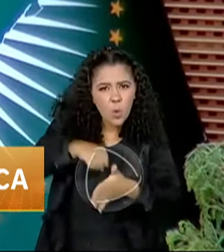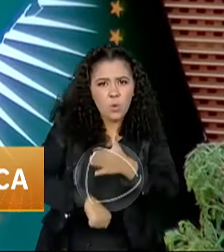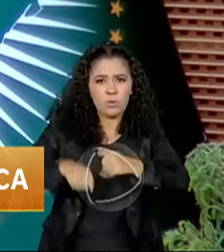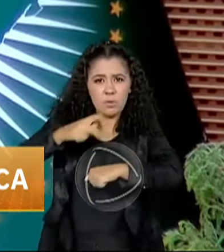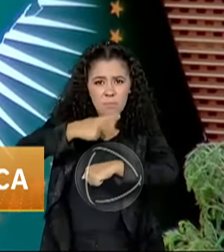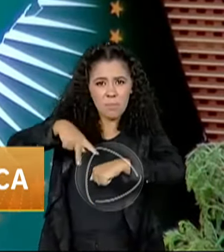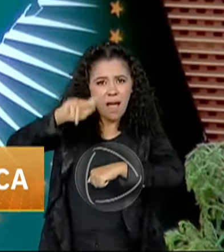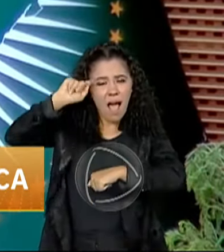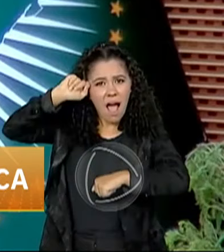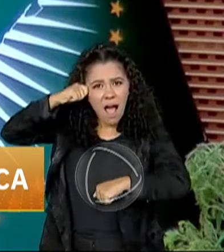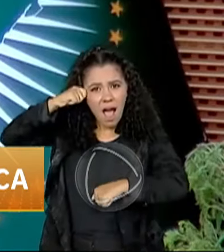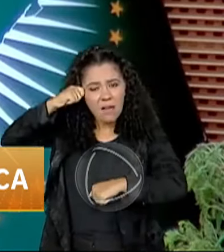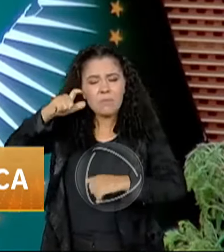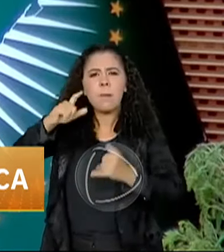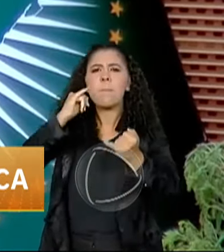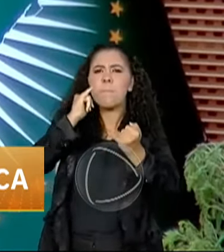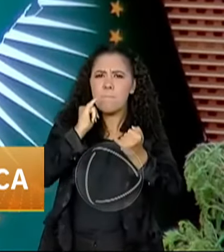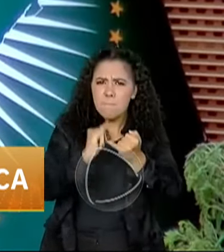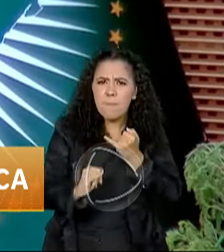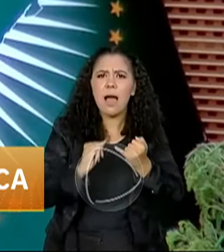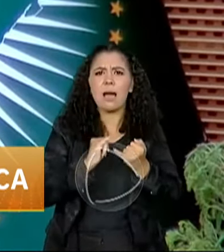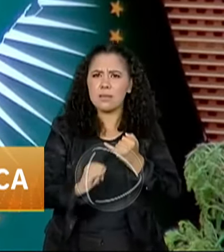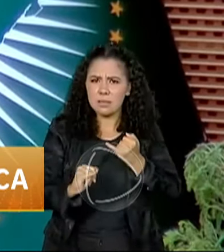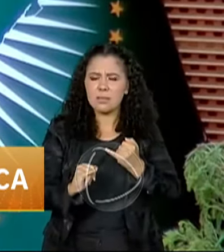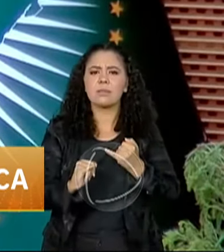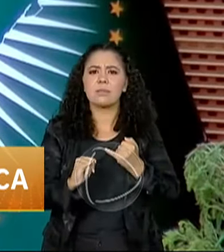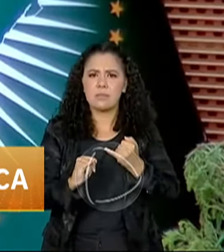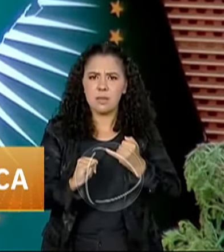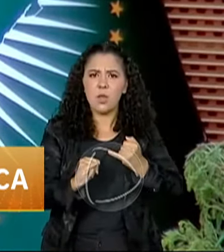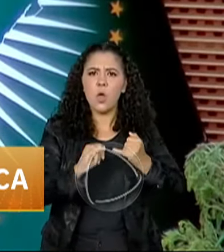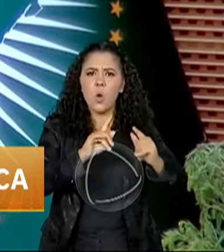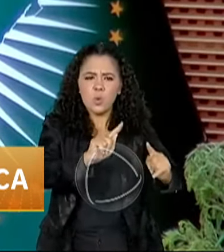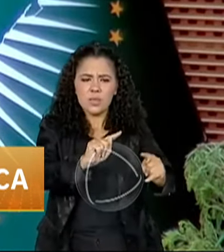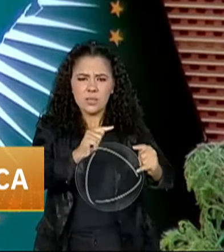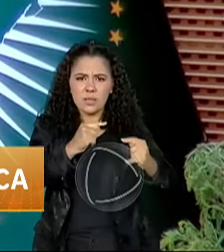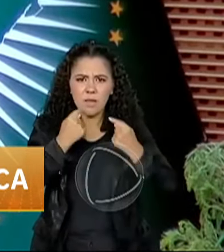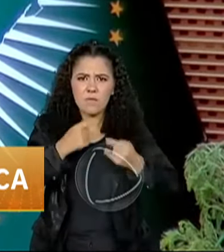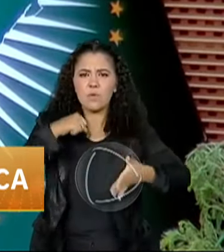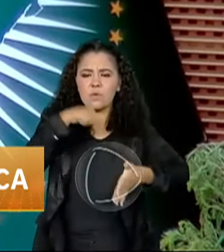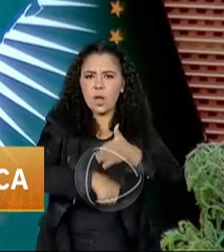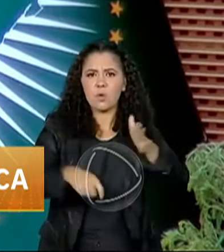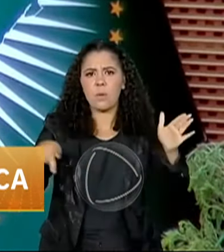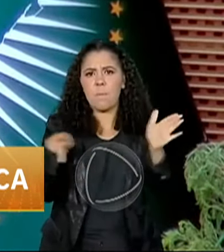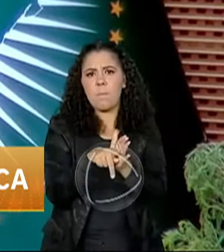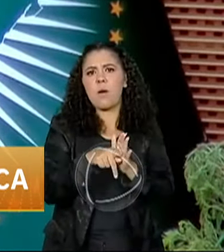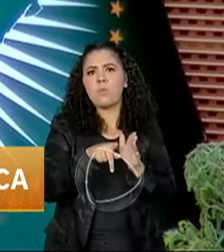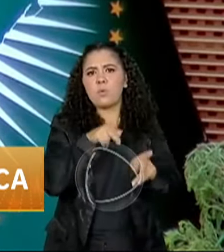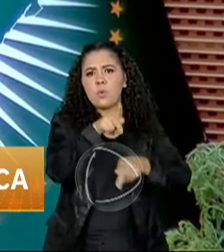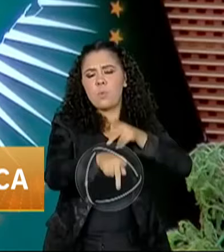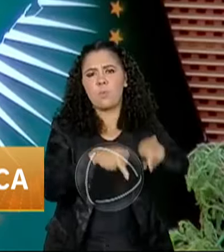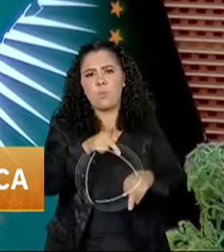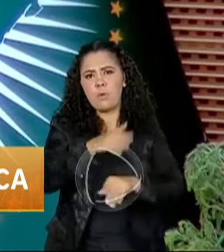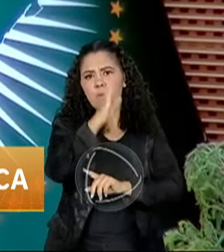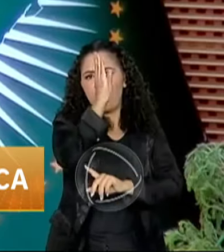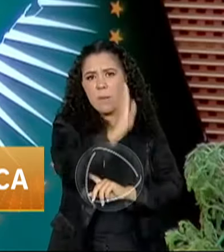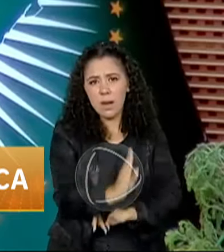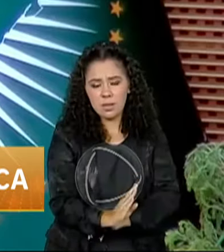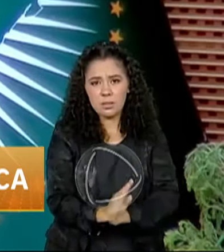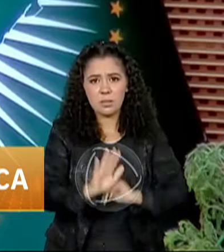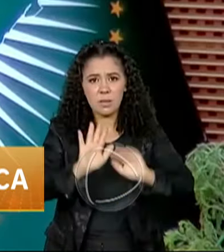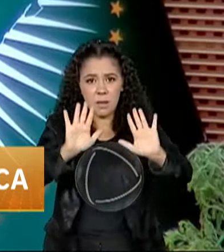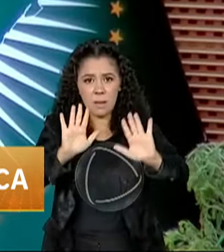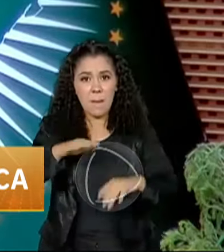projetos para o combate à fome e à pobreza. Ele ainda reforçou que quer aproximar ainda mais o Brasil da África, tanto na relação